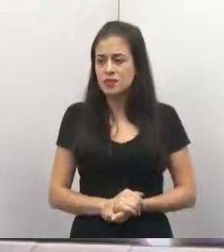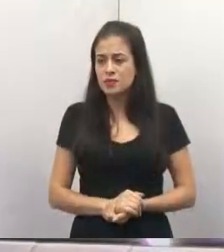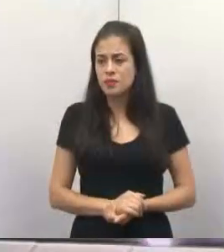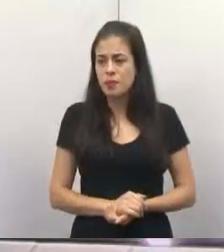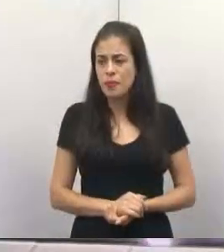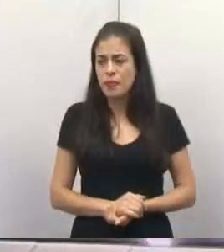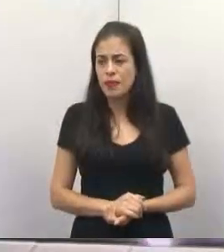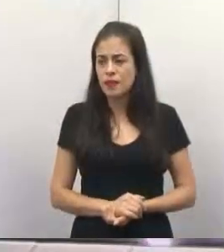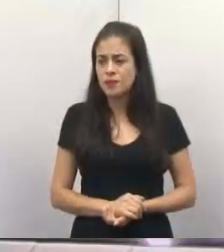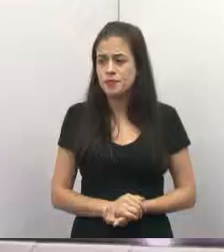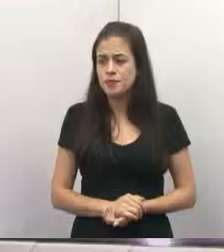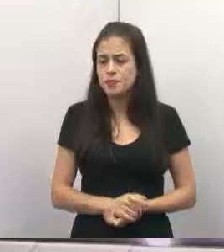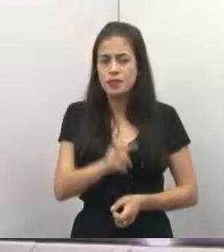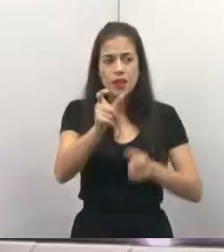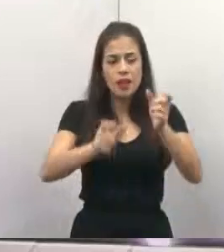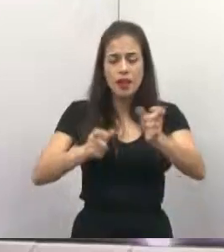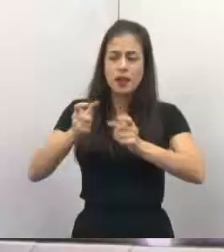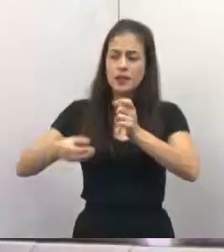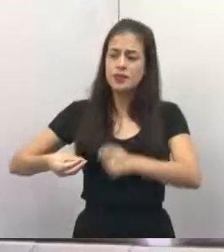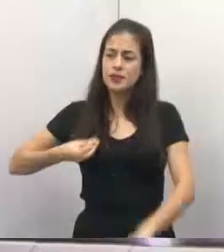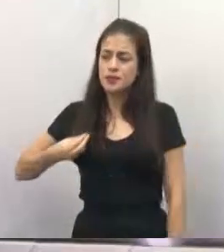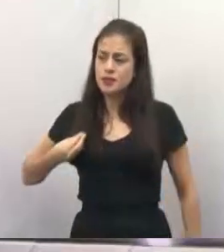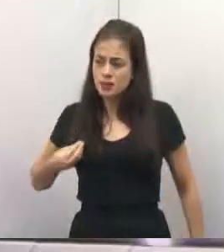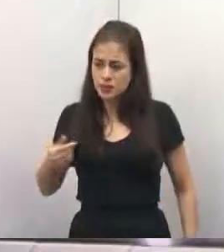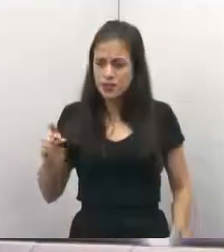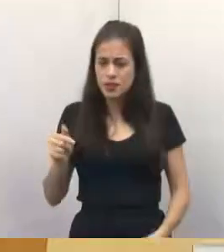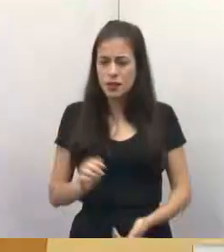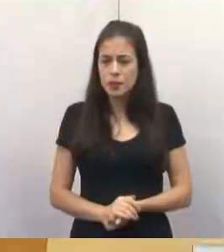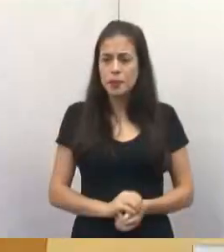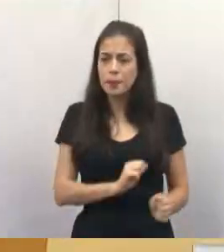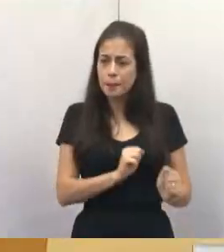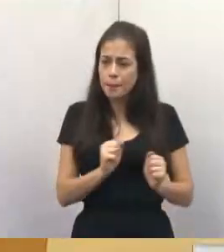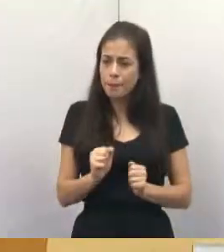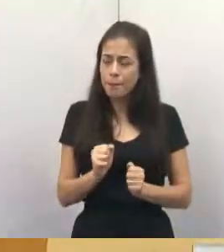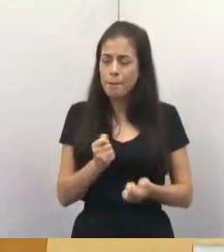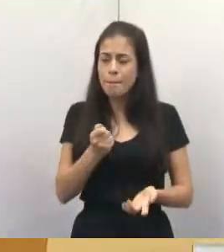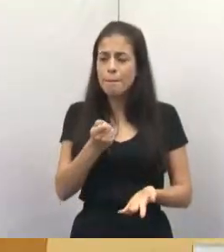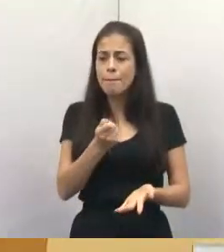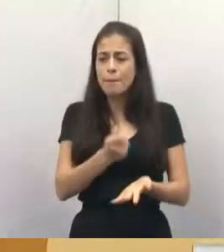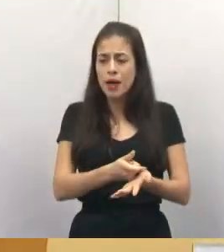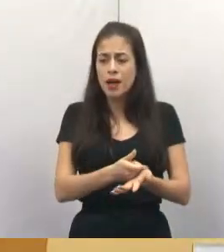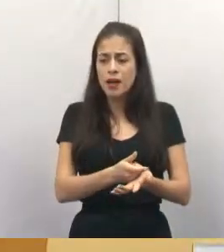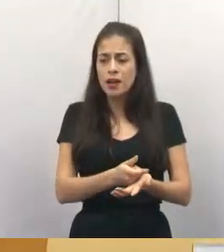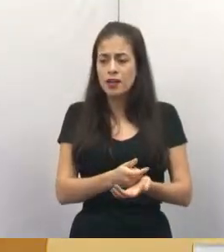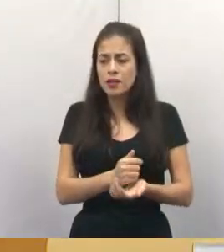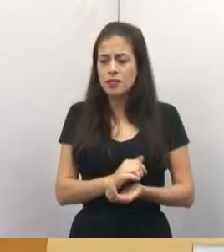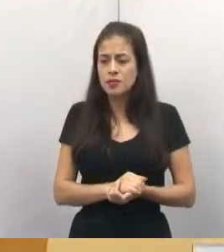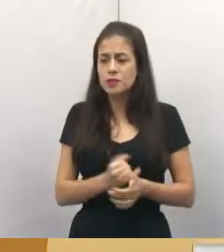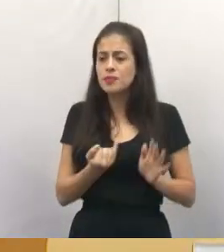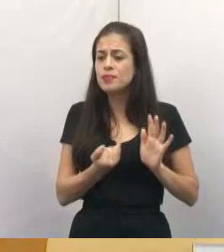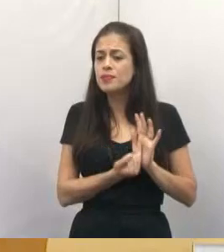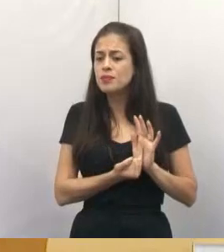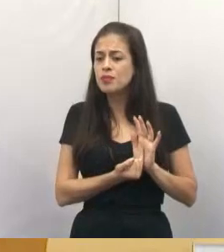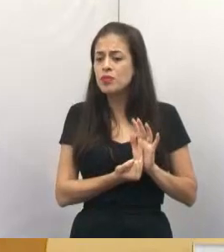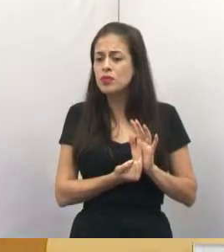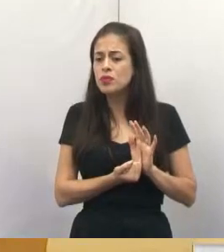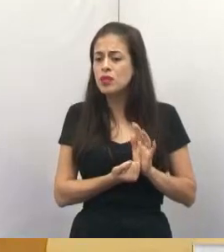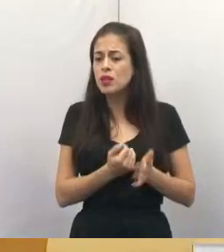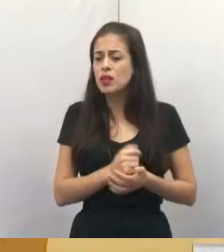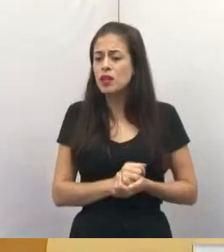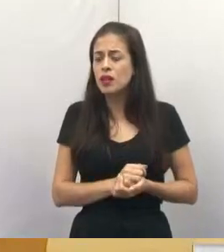que os nossos munícipes possam fazer os pagamentos dos seus tributos por cartão de débito, crédito e principalmente o